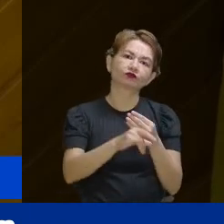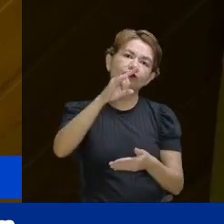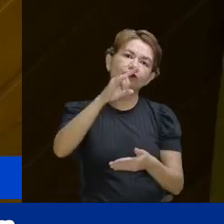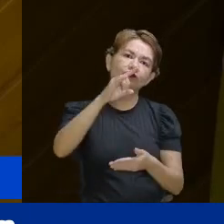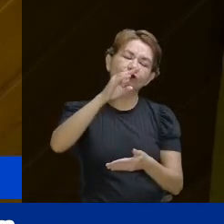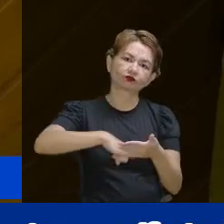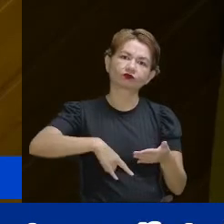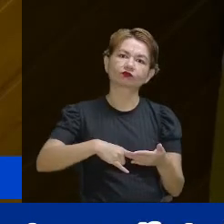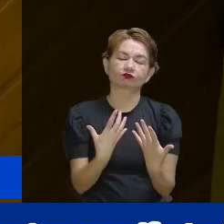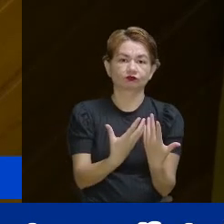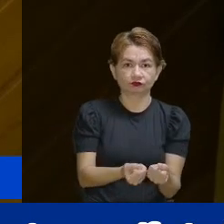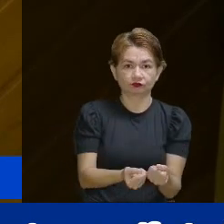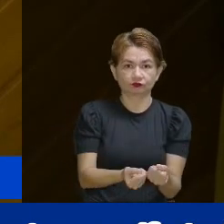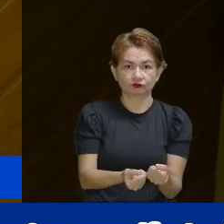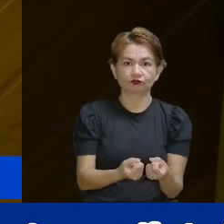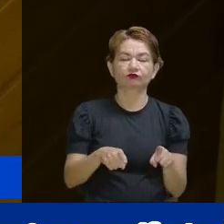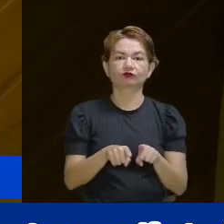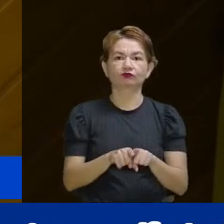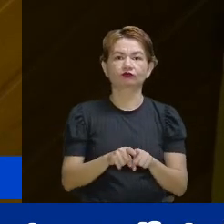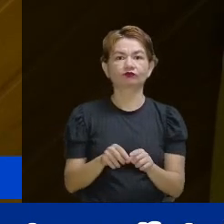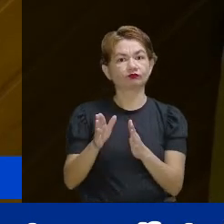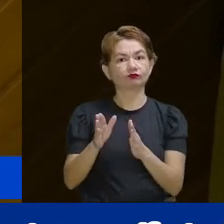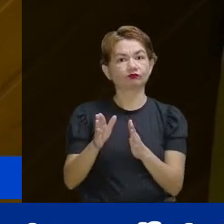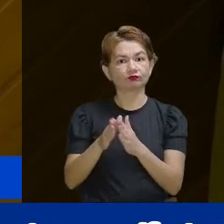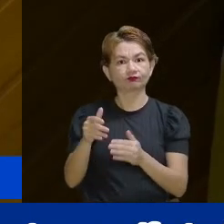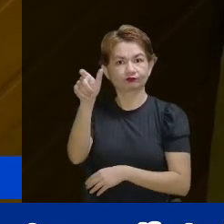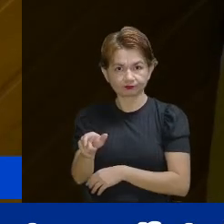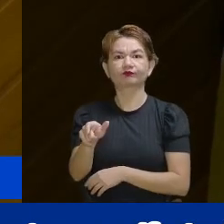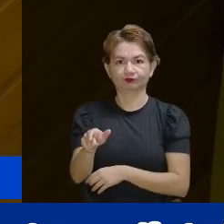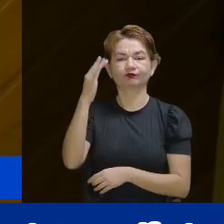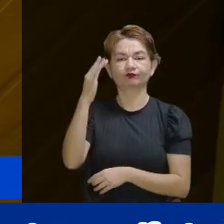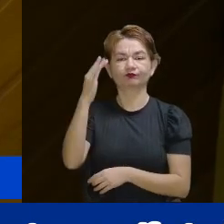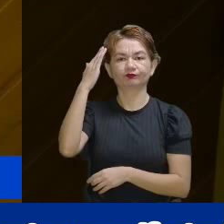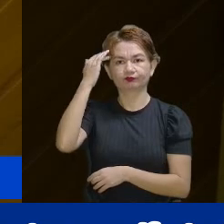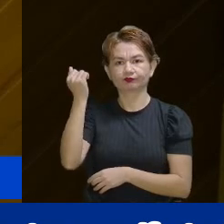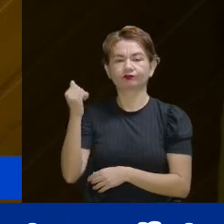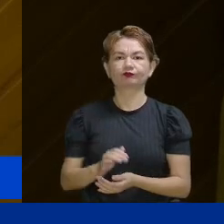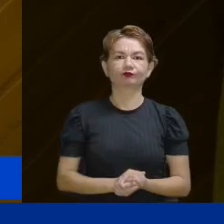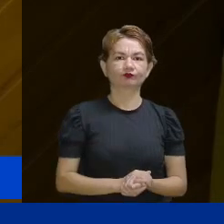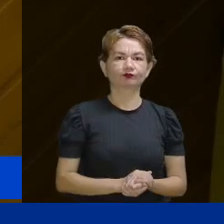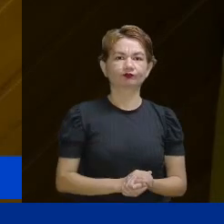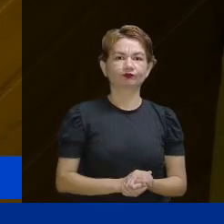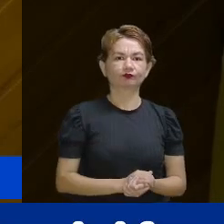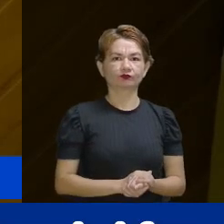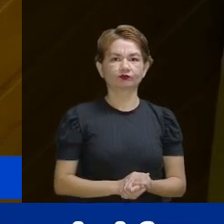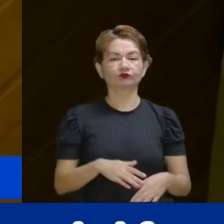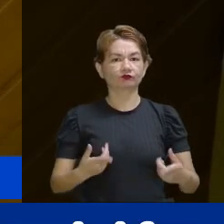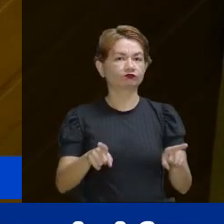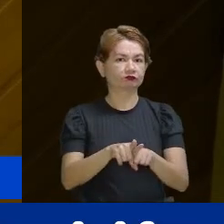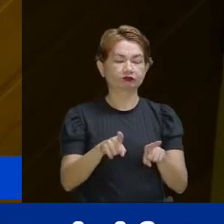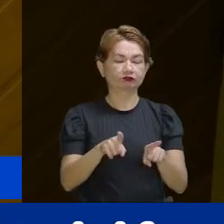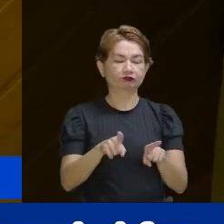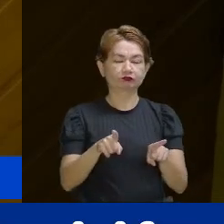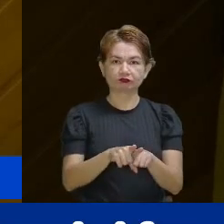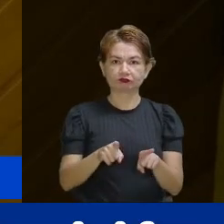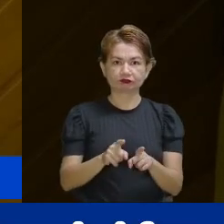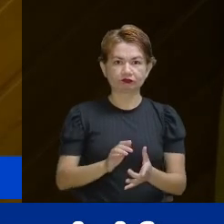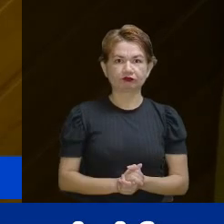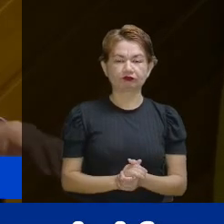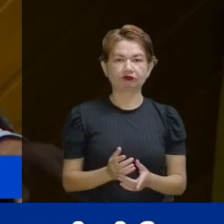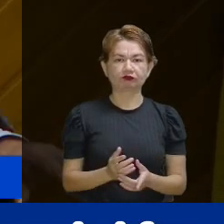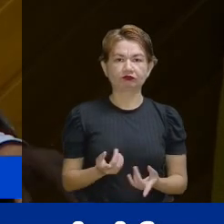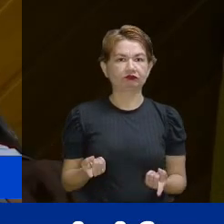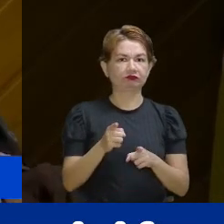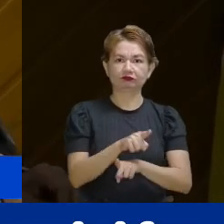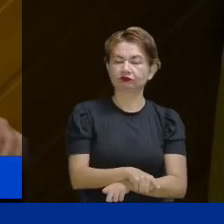documentação e que se intimou o embargante para tomar ciência, o qual apresentou manifestação. Afirmou que não houve cerceamento do